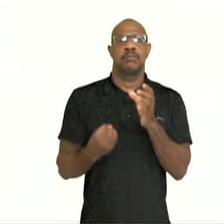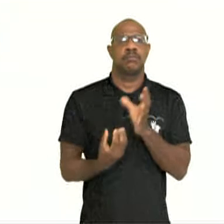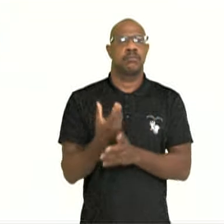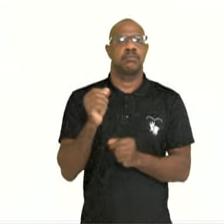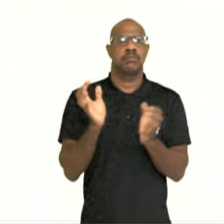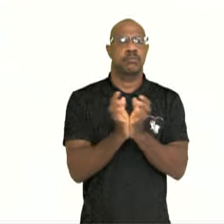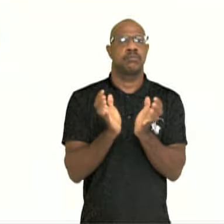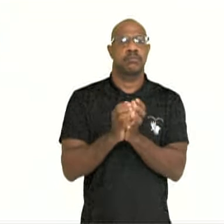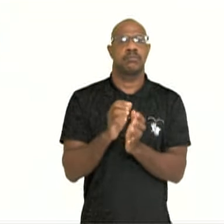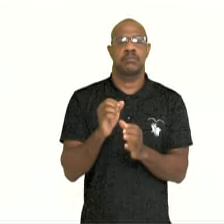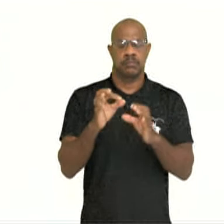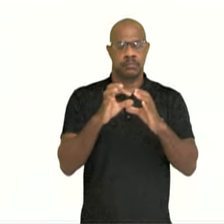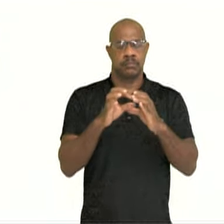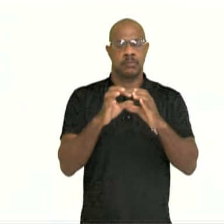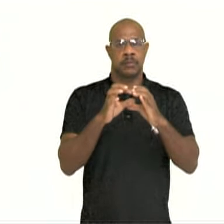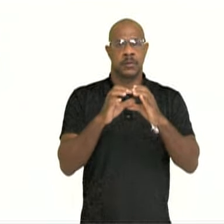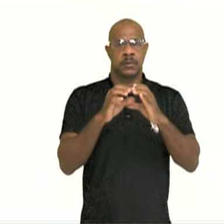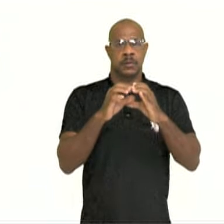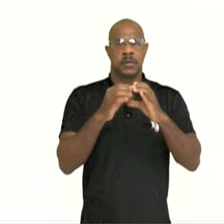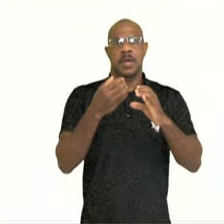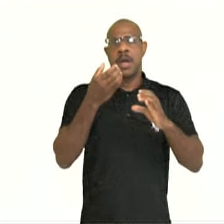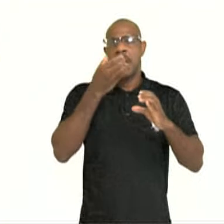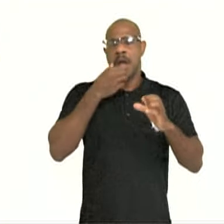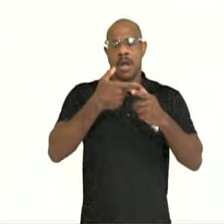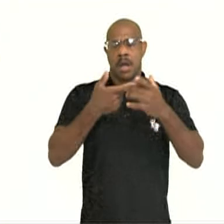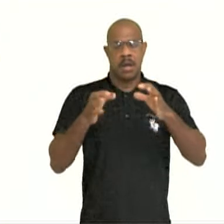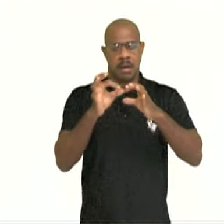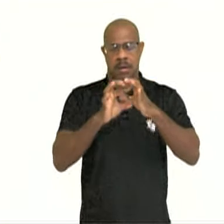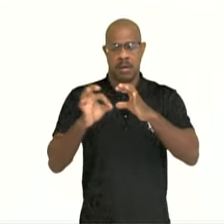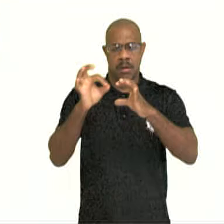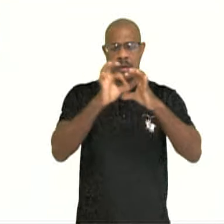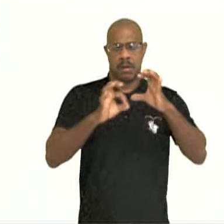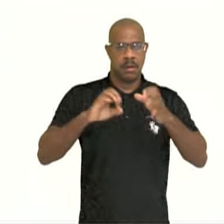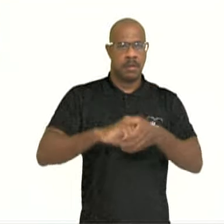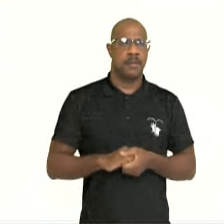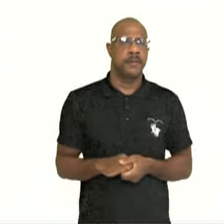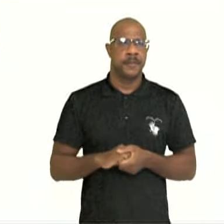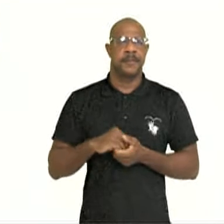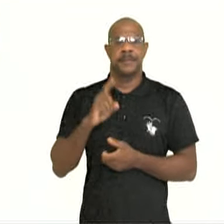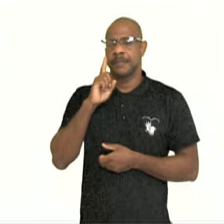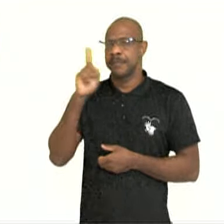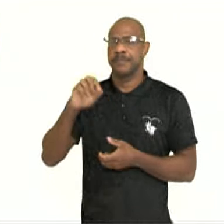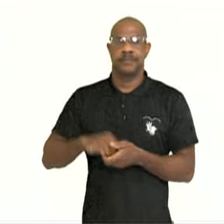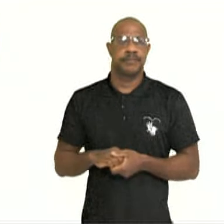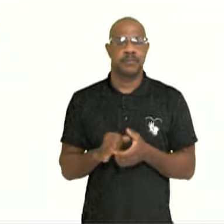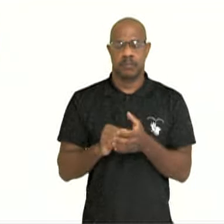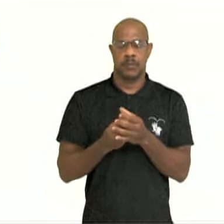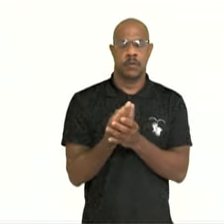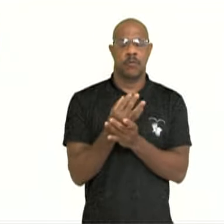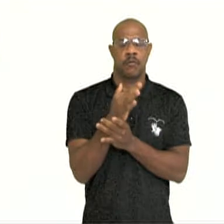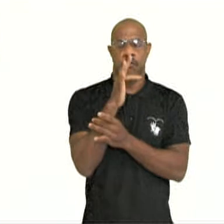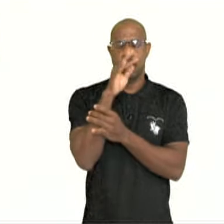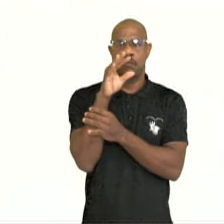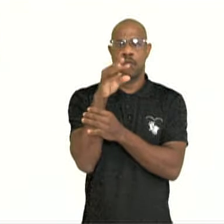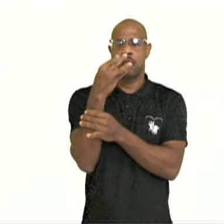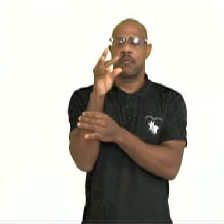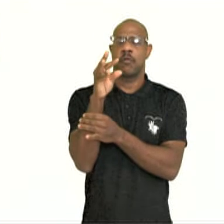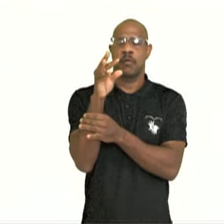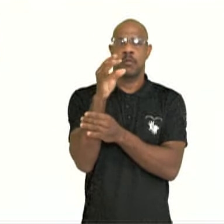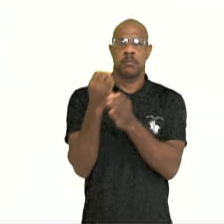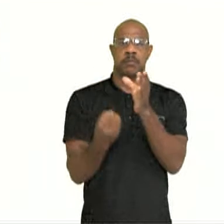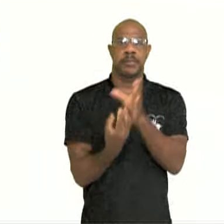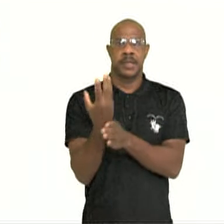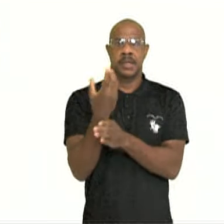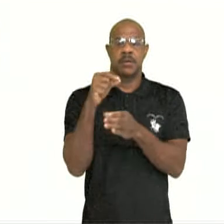das angiospermas. Agora sim, qual é a função das flores? Produção de sementes para a formação de